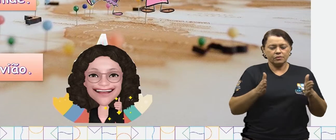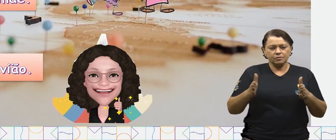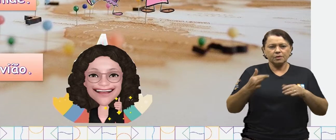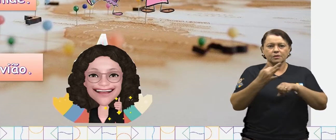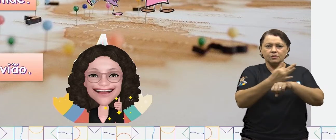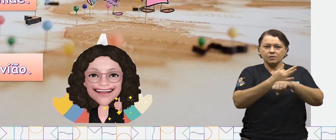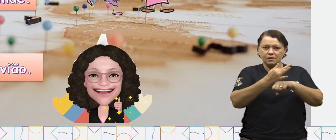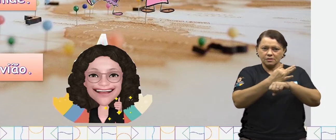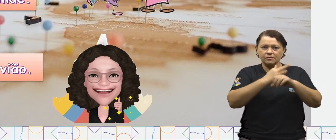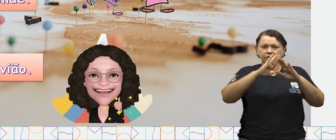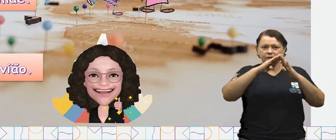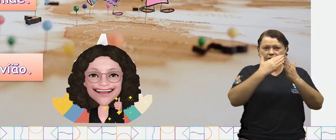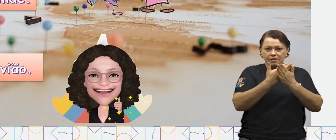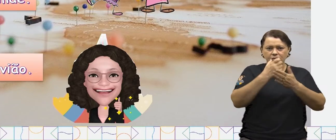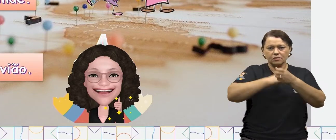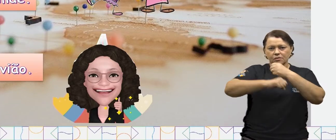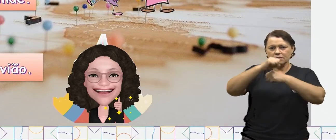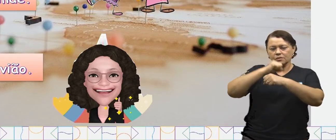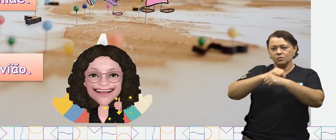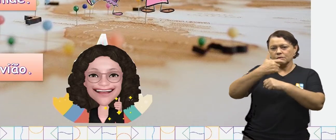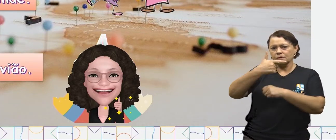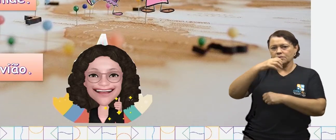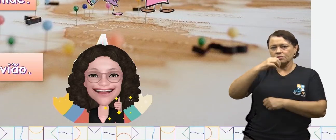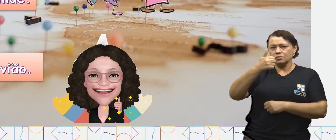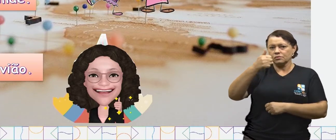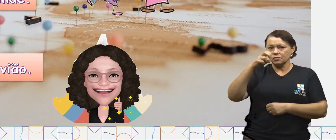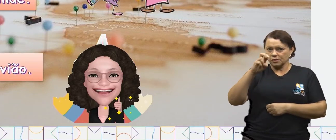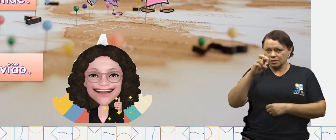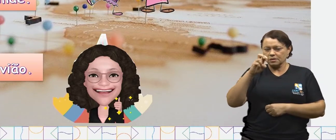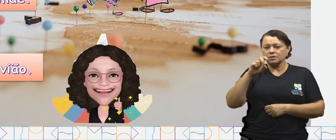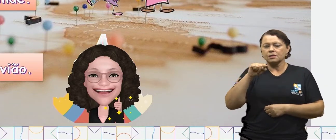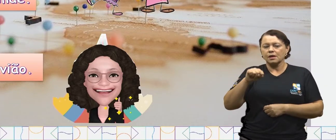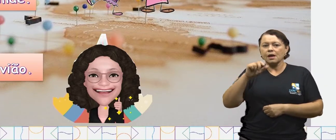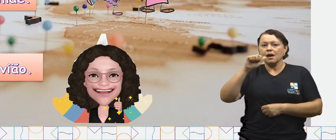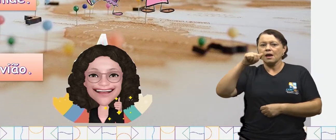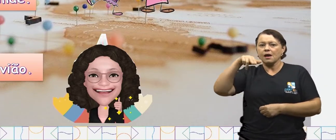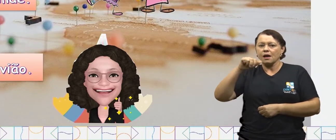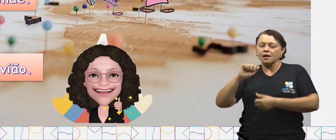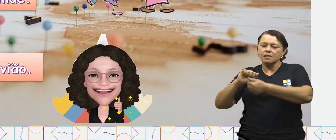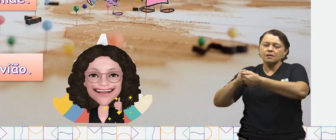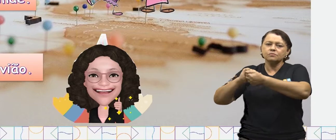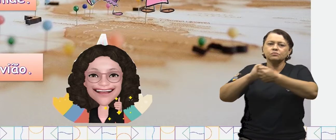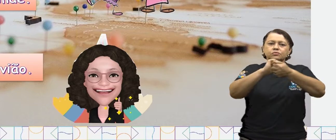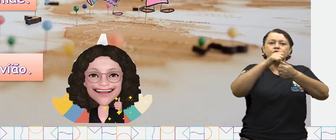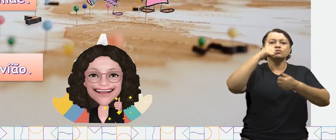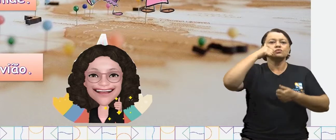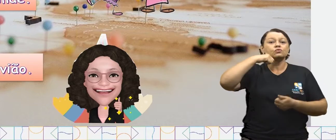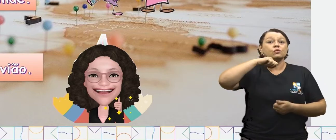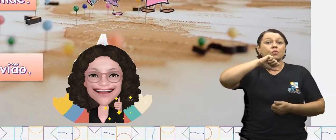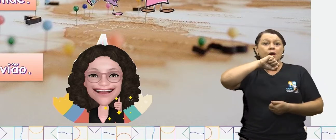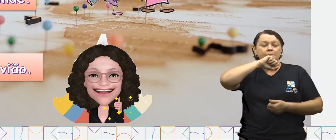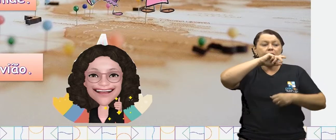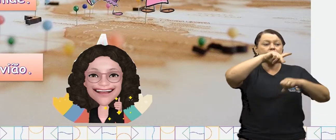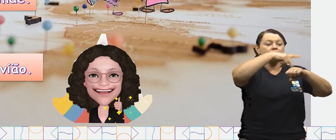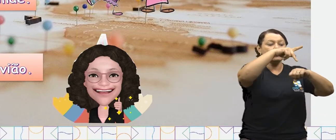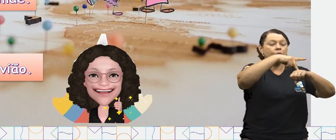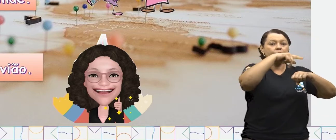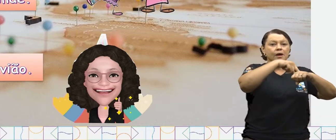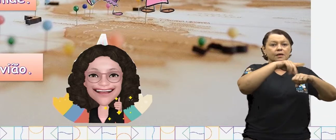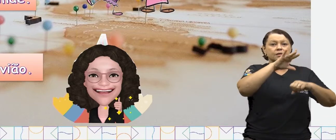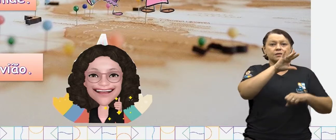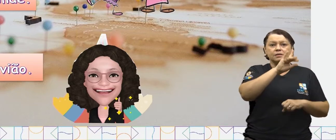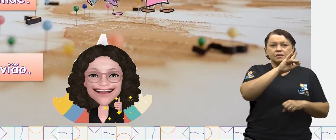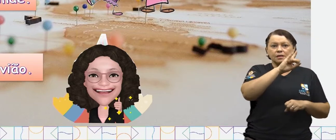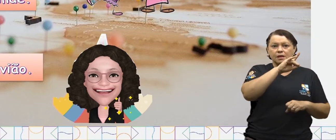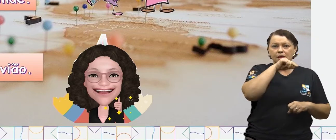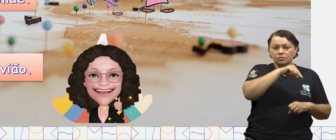férias escolares do ano de 2015. A Ana Luísa foi com a sua mãe. O país visitado foi o